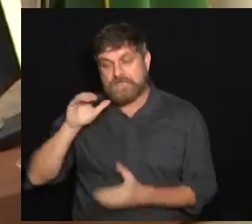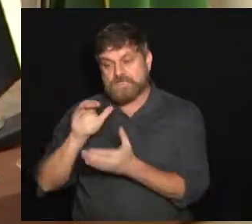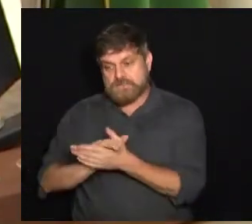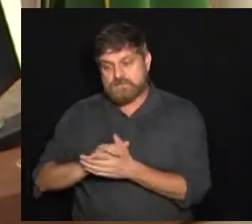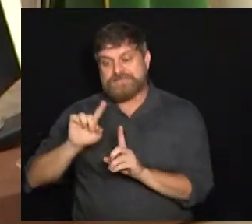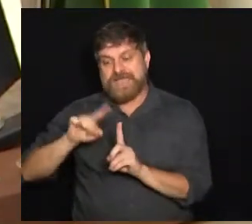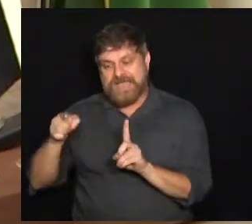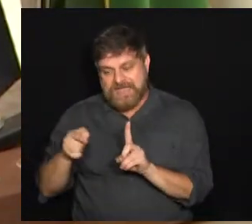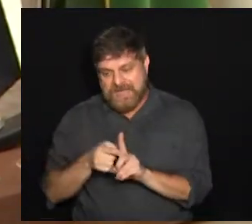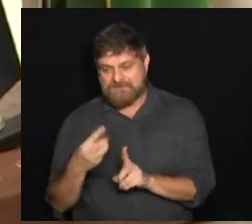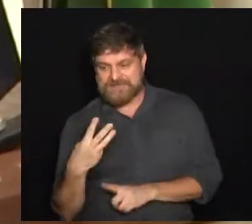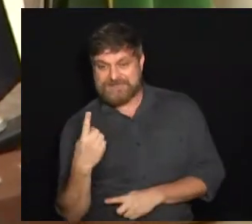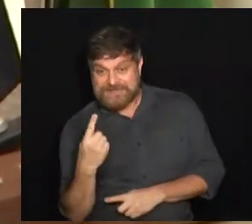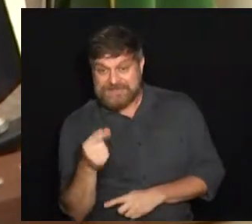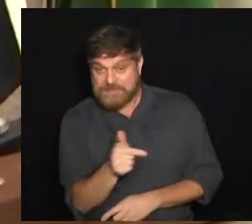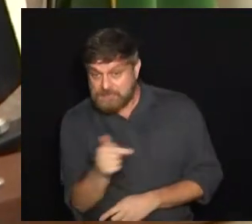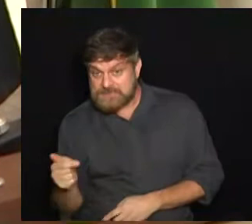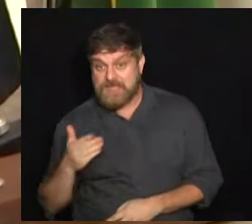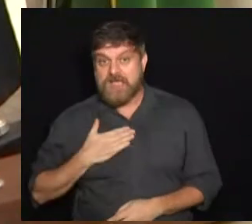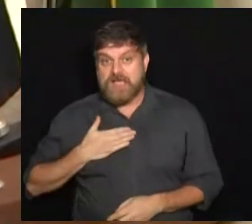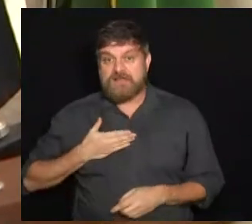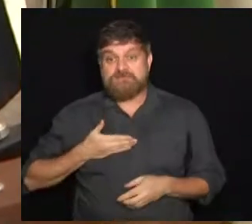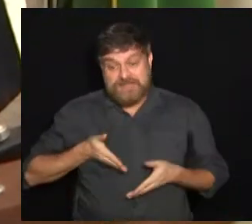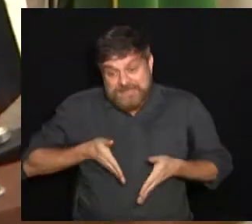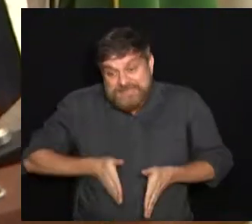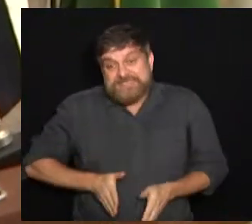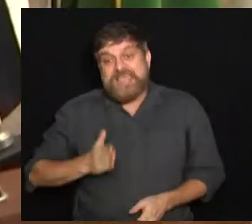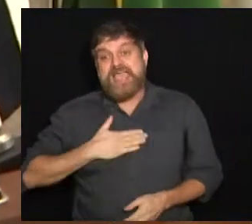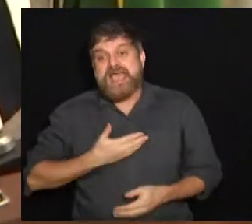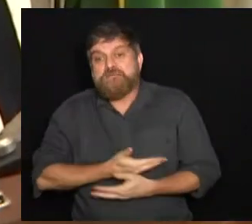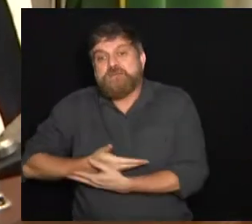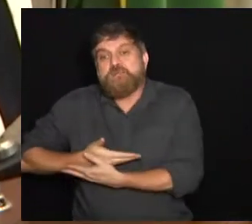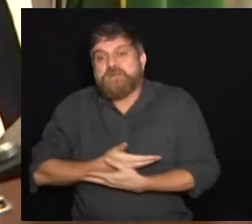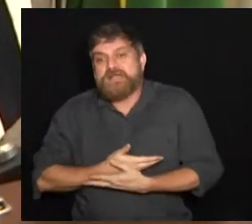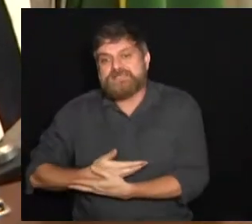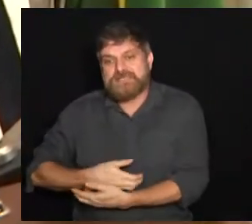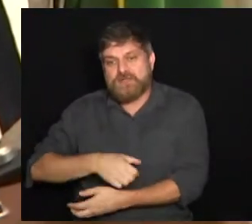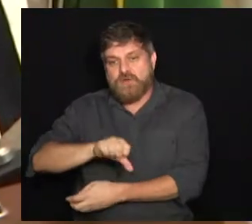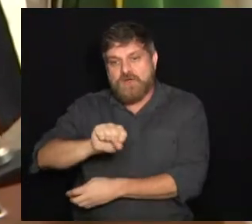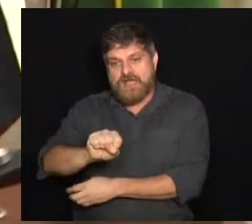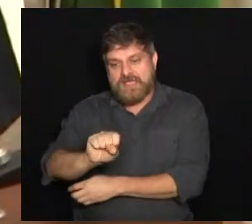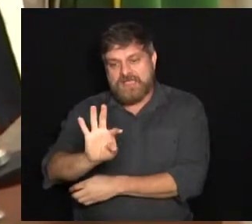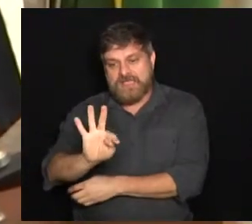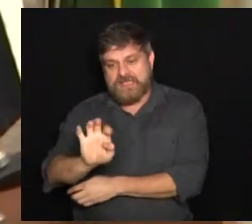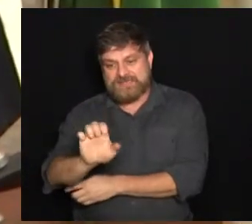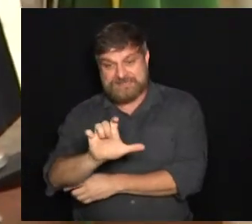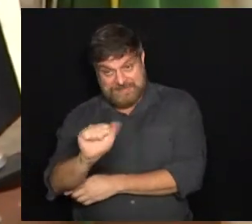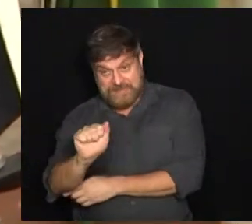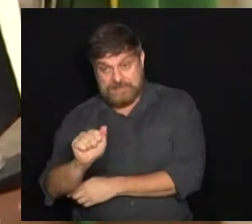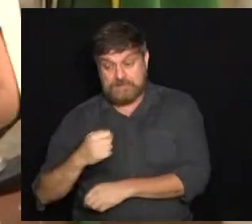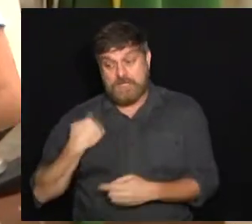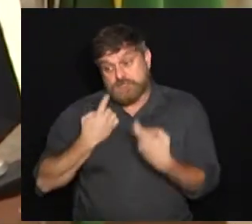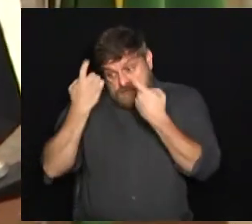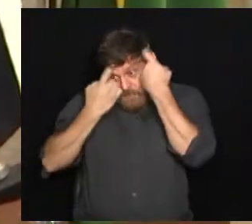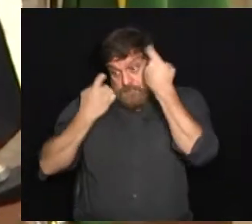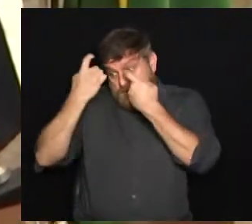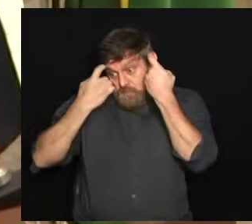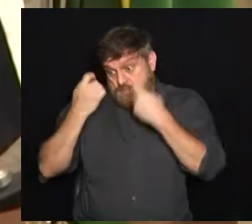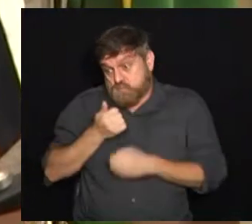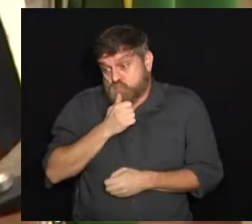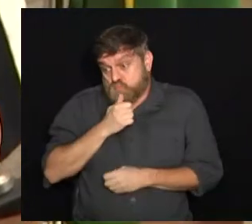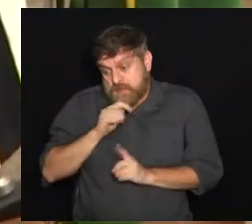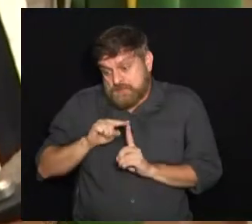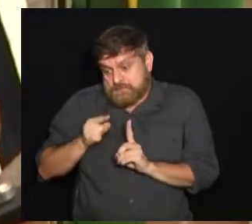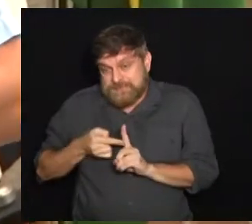semanas agora, da nossa filhinha Estela, que vai nascer, e a gente tá preocupado, mas, né,